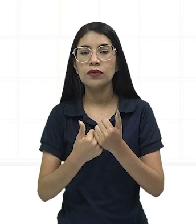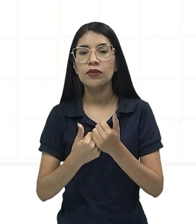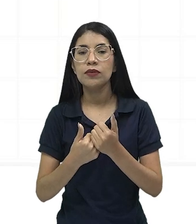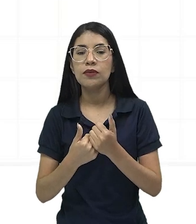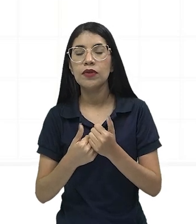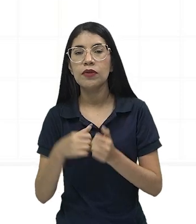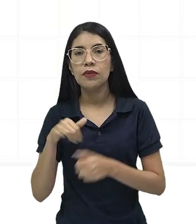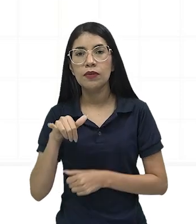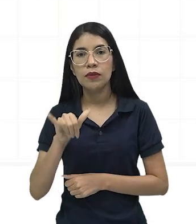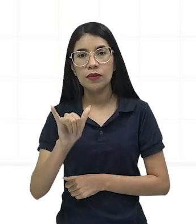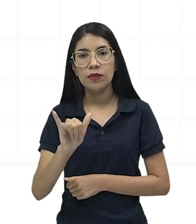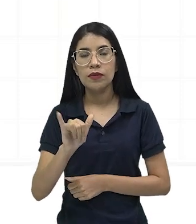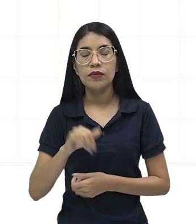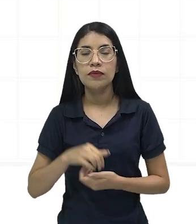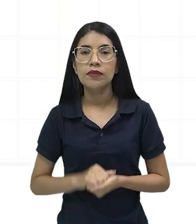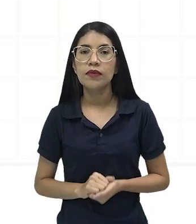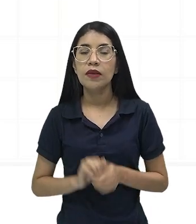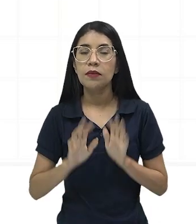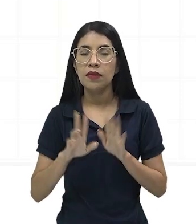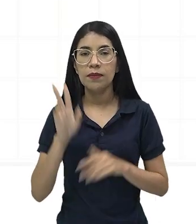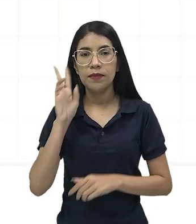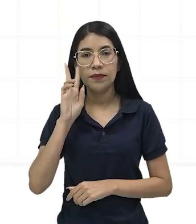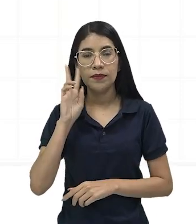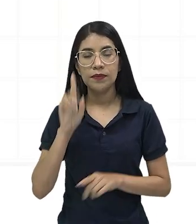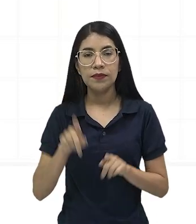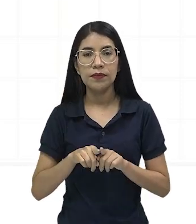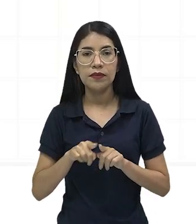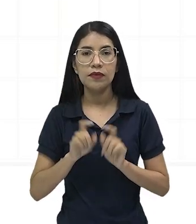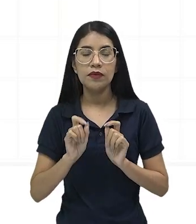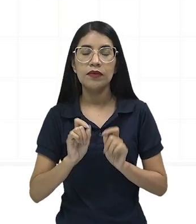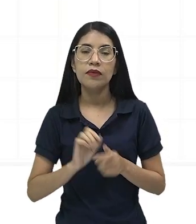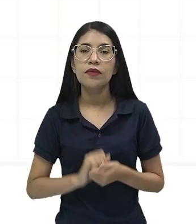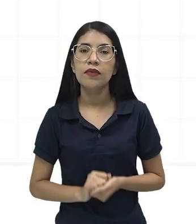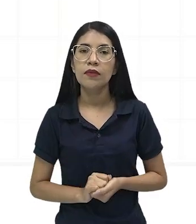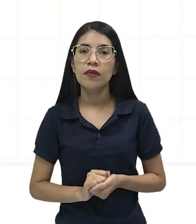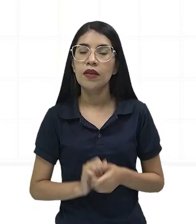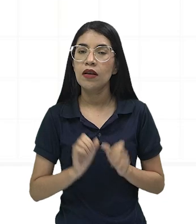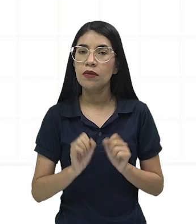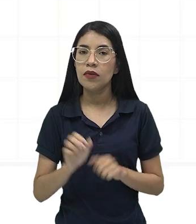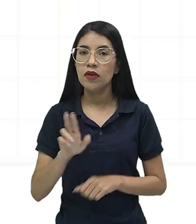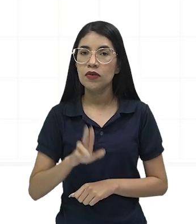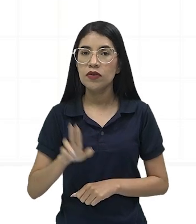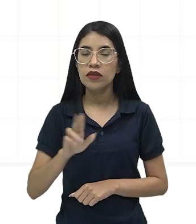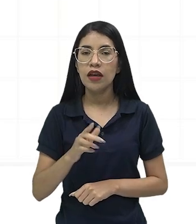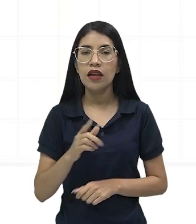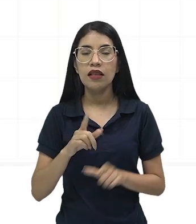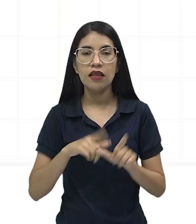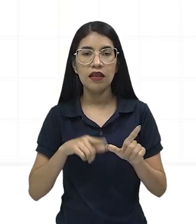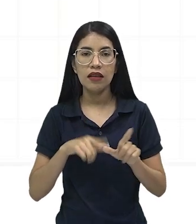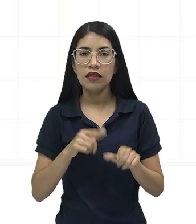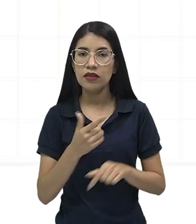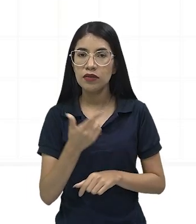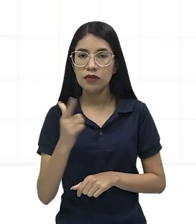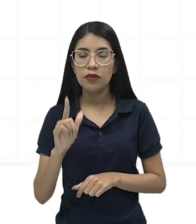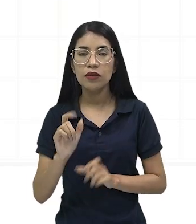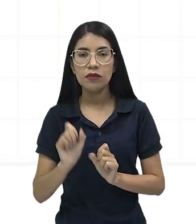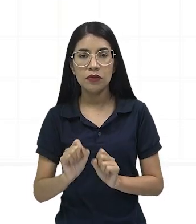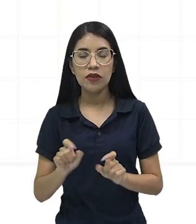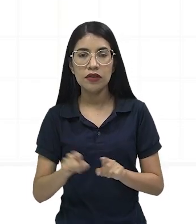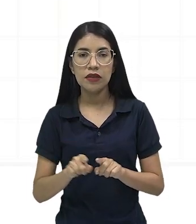e chamou de y. Lembrando, pessoal, que eu poderia também utilizar outras letras,